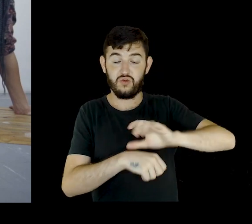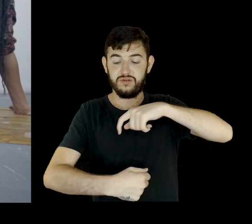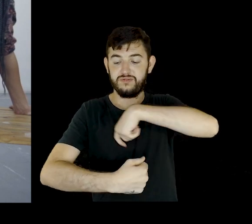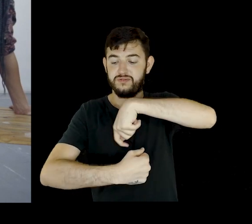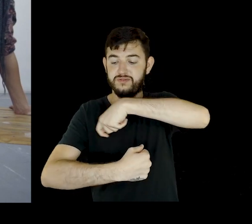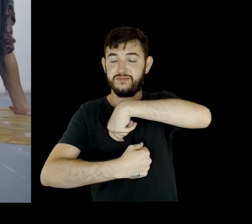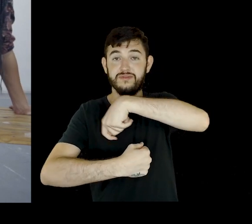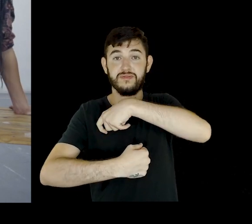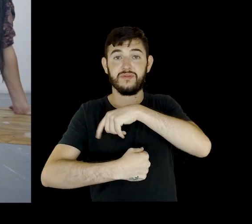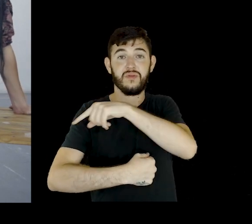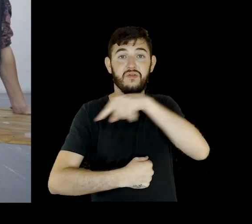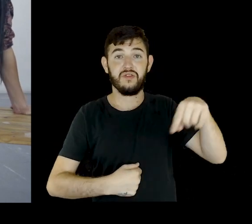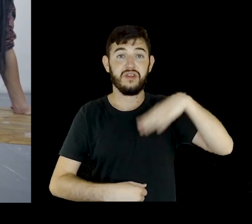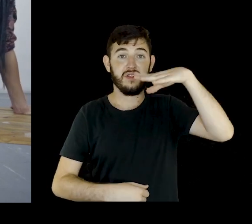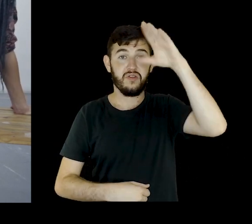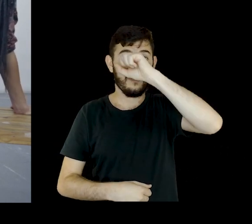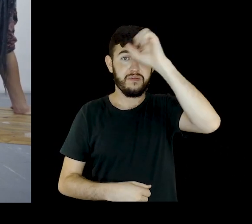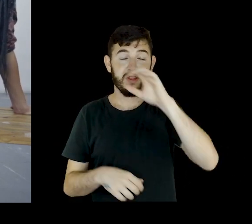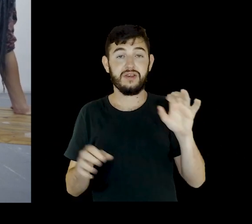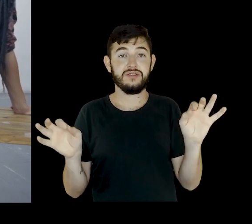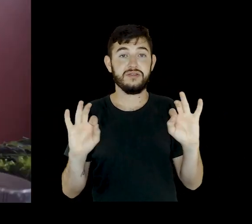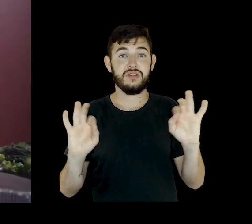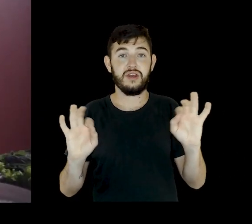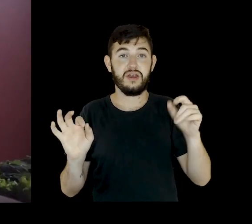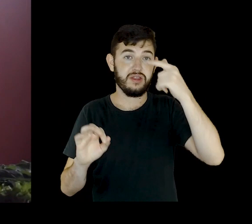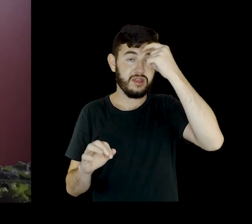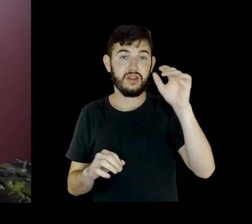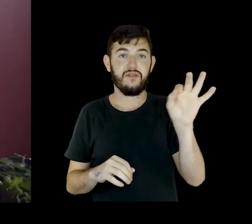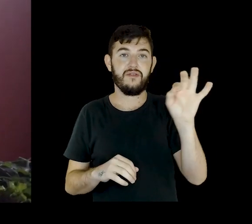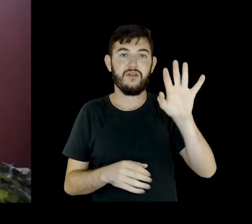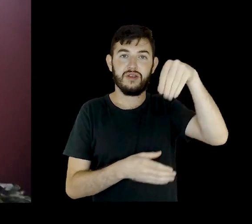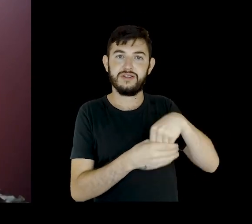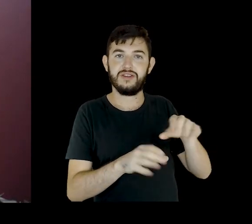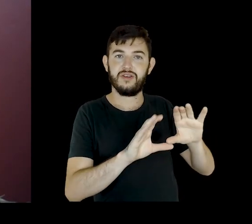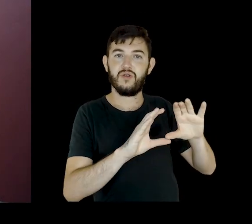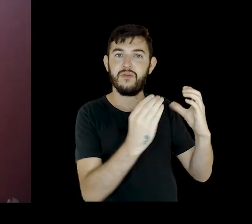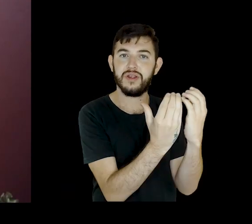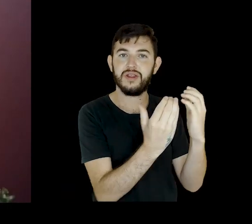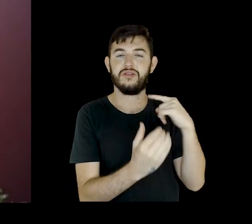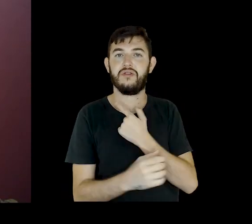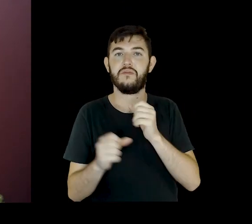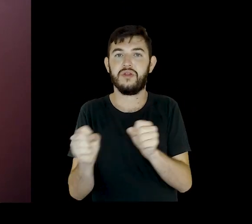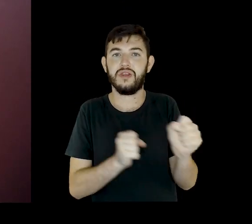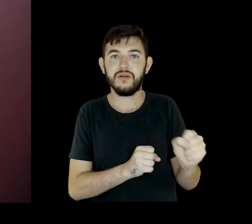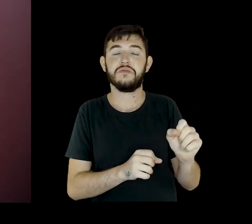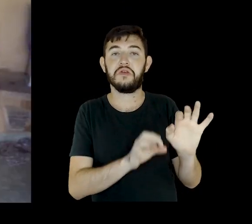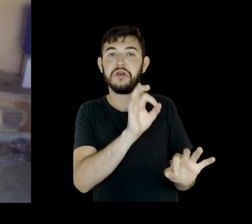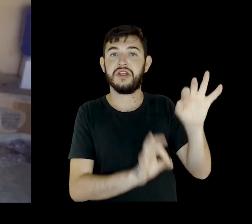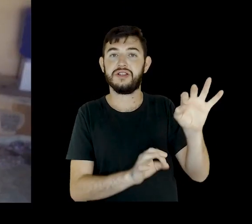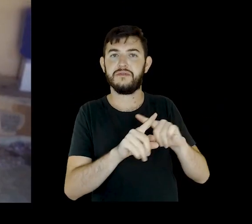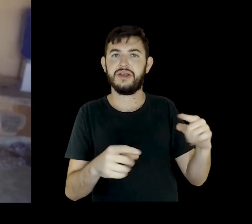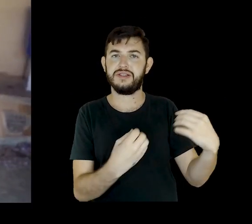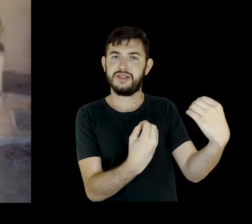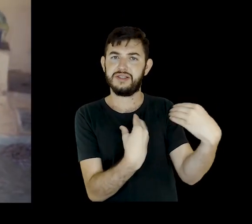você não aprende na faculdade das comunidades, entendeu? A gente pode fazer, mas a